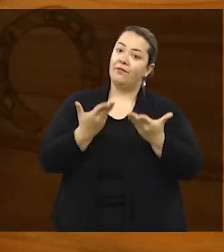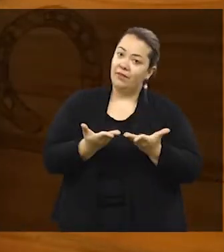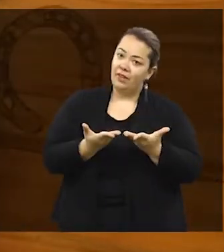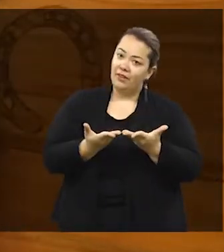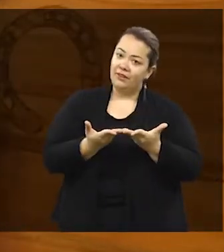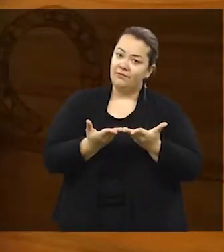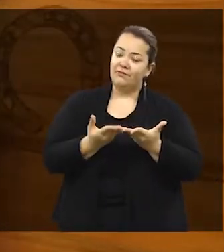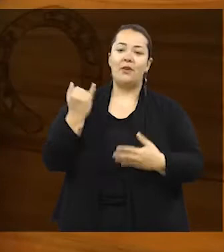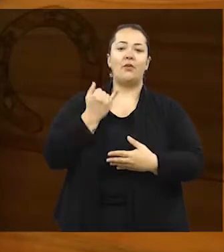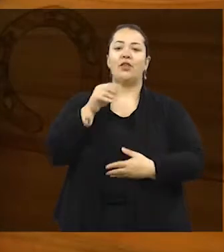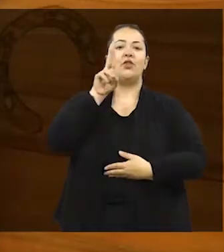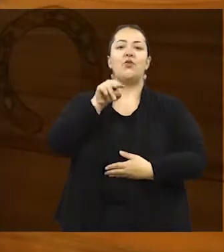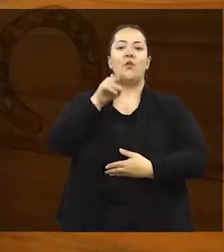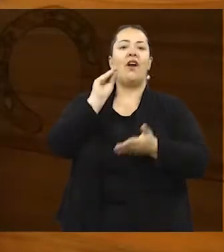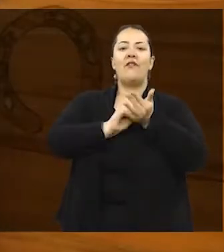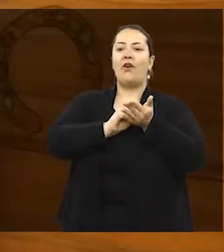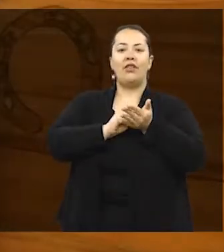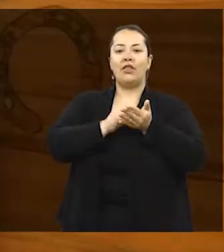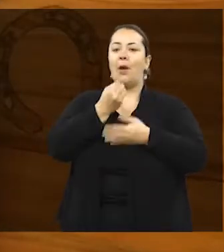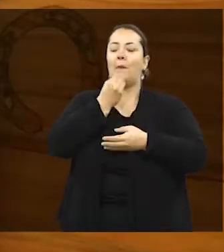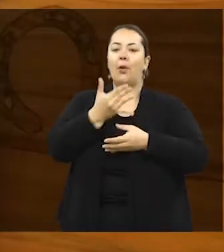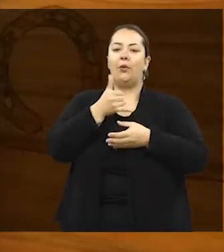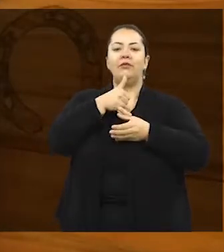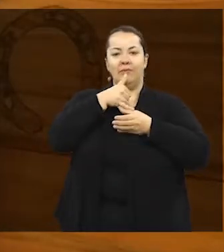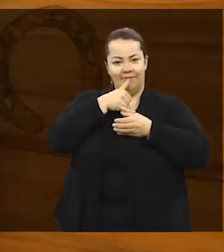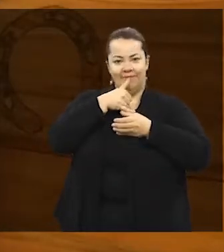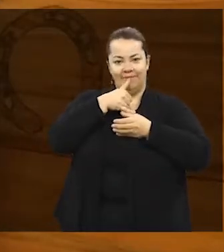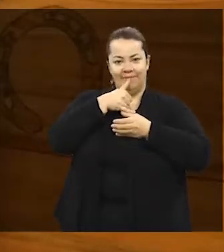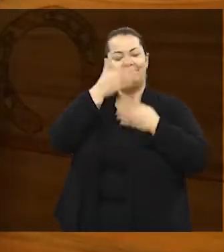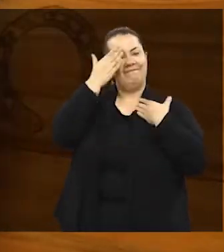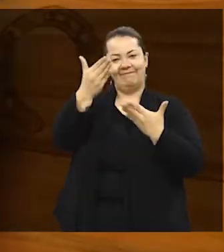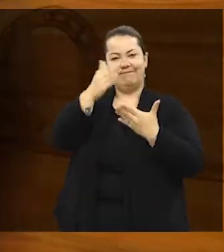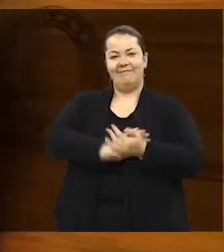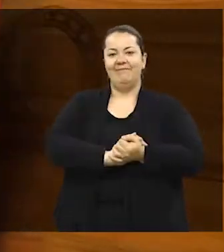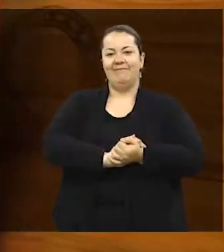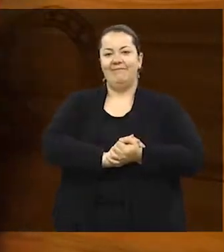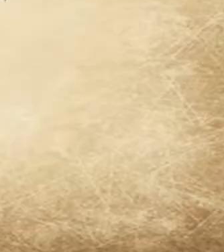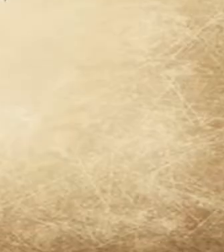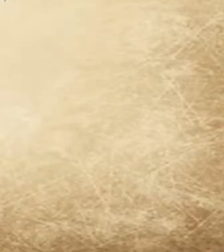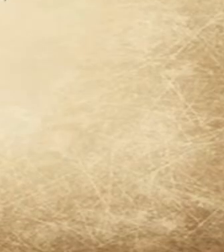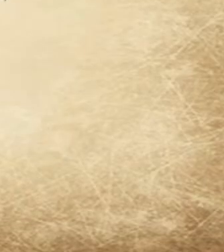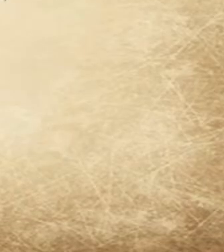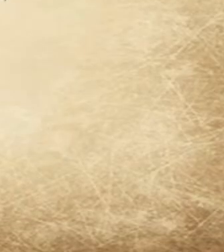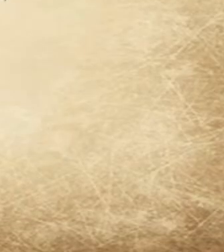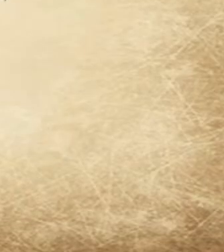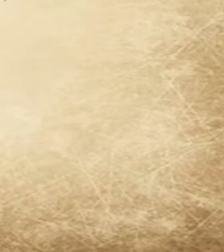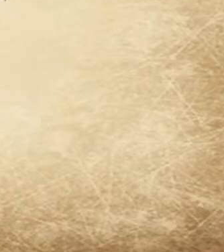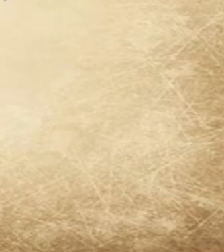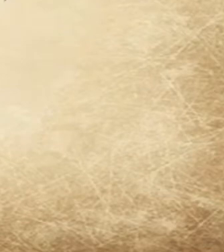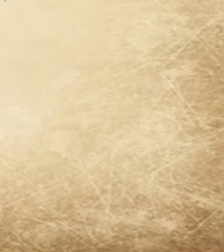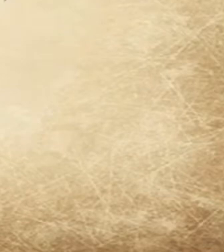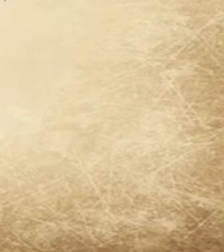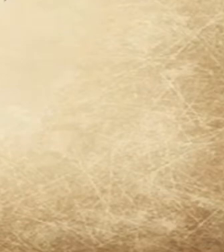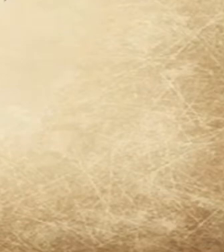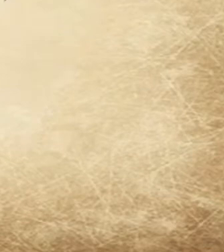família. Então, que nunca nos falte um bom mate. Muito obrigada!